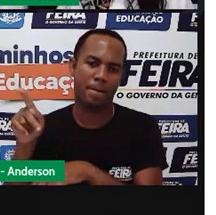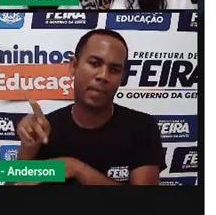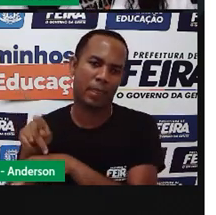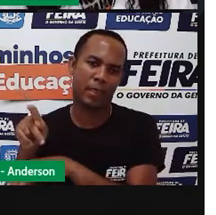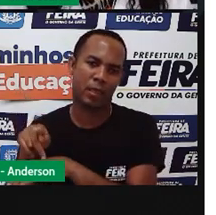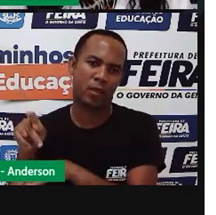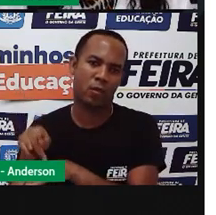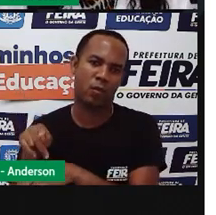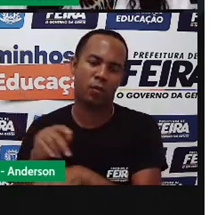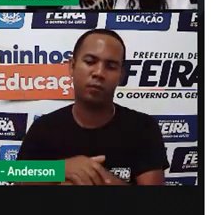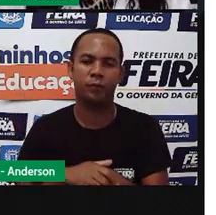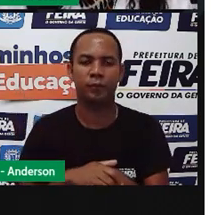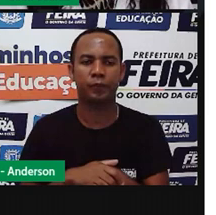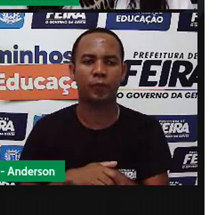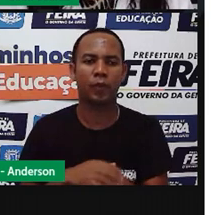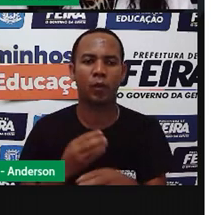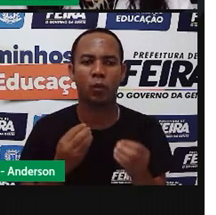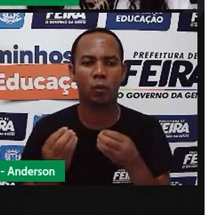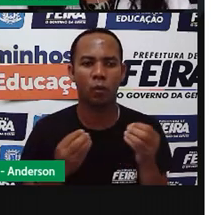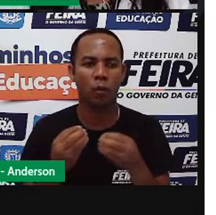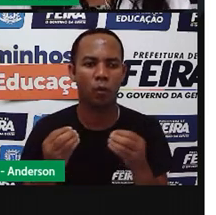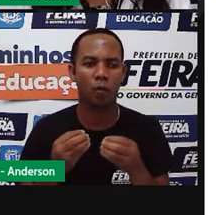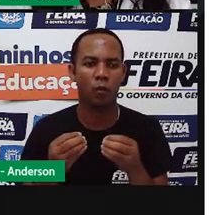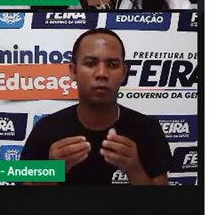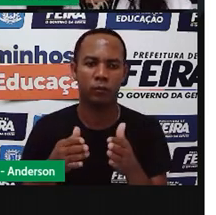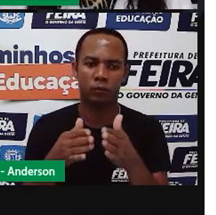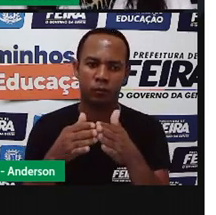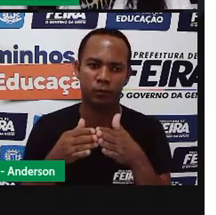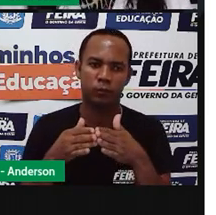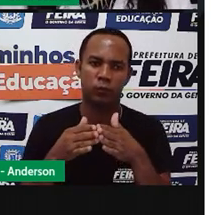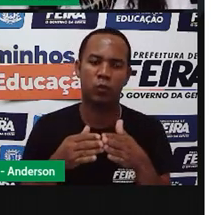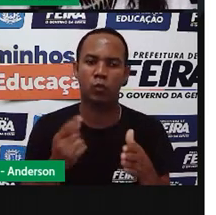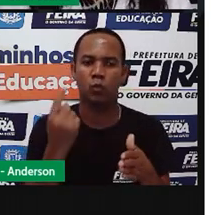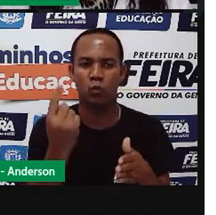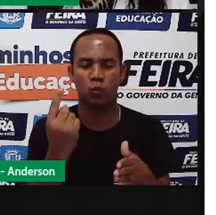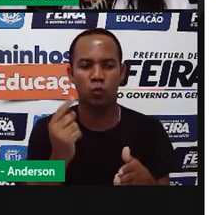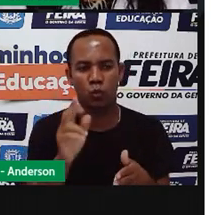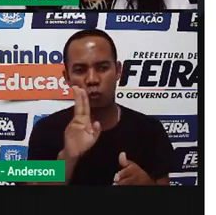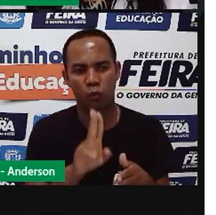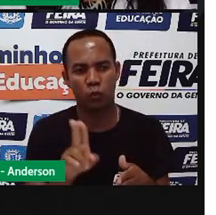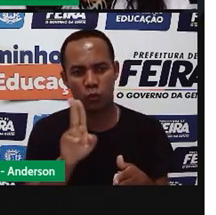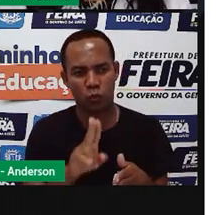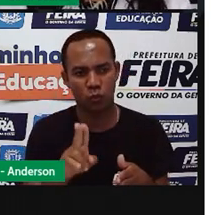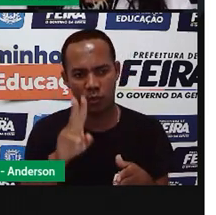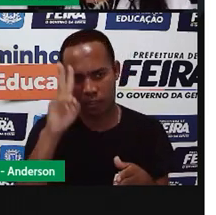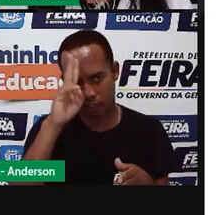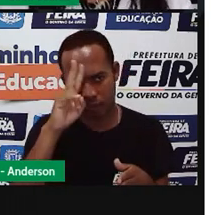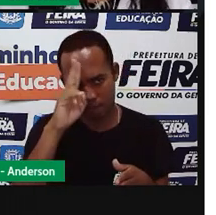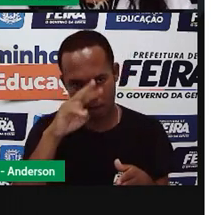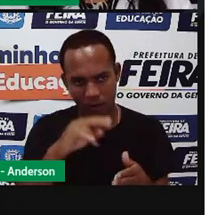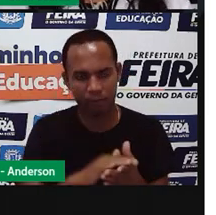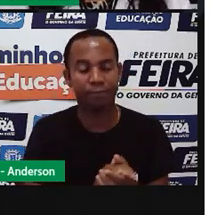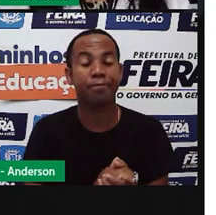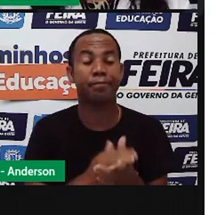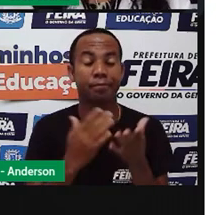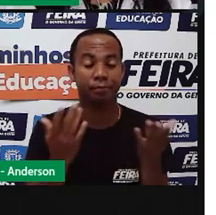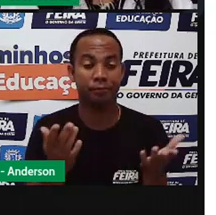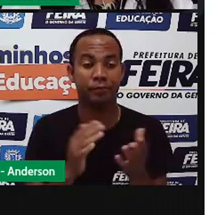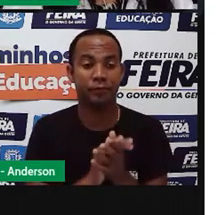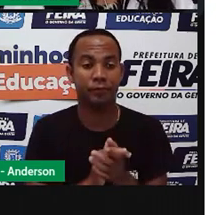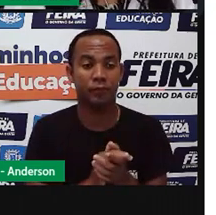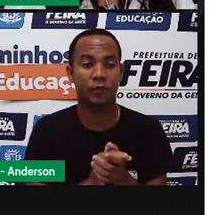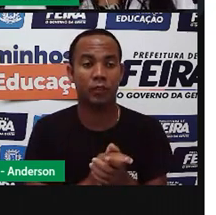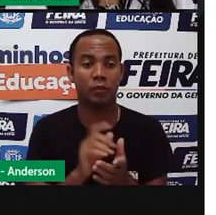Seu Tomás, ele pediu para comprar o balde para um tipo de uso. Lembra qual foi? Isso,